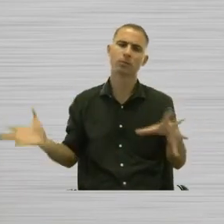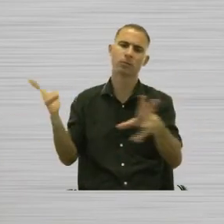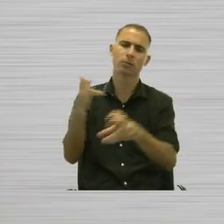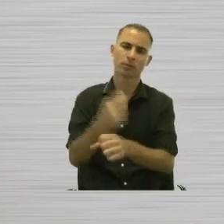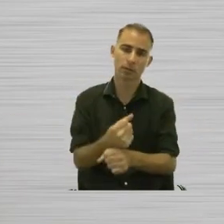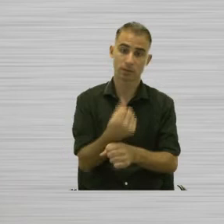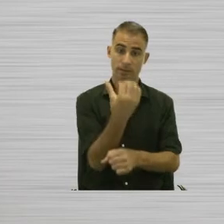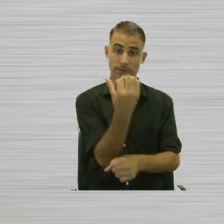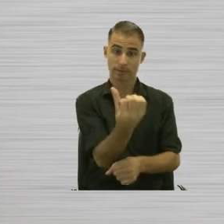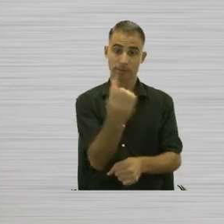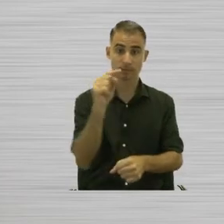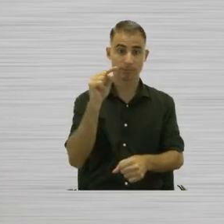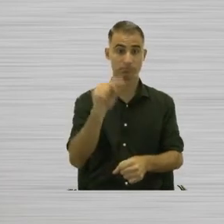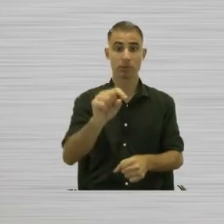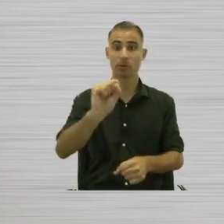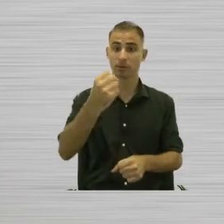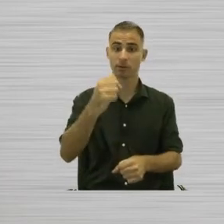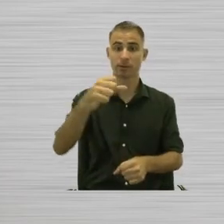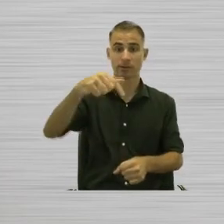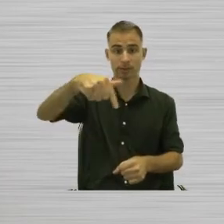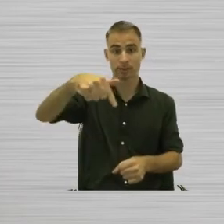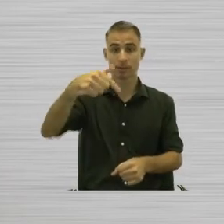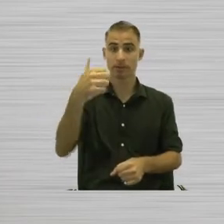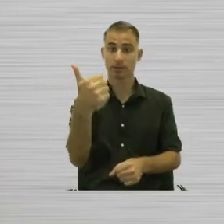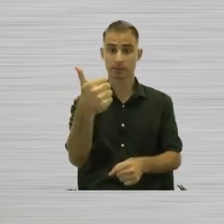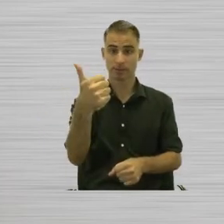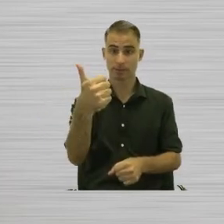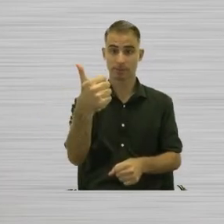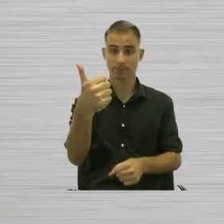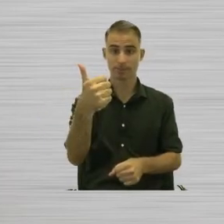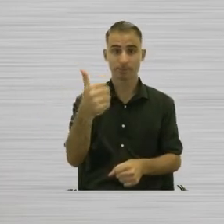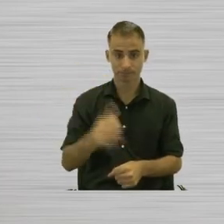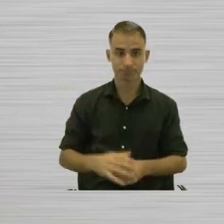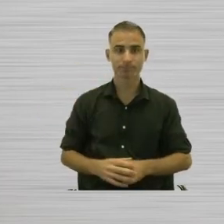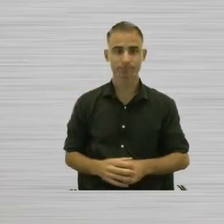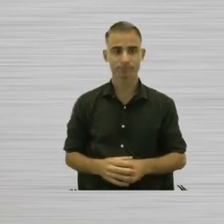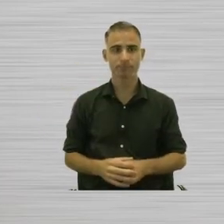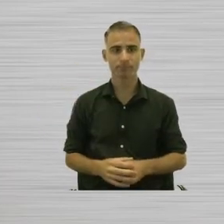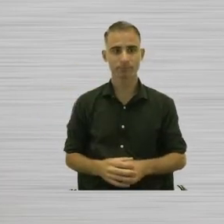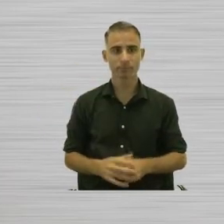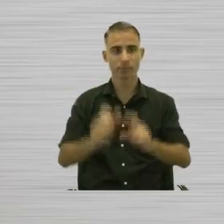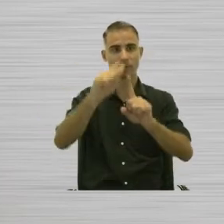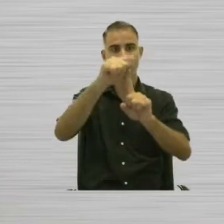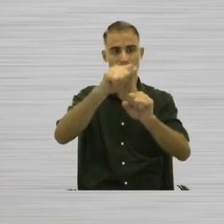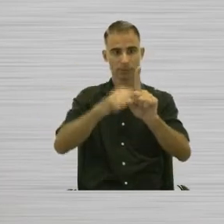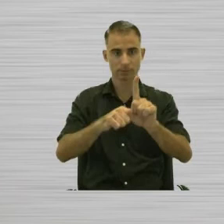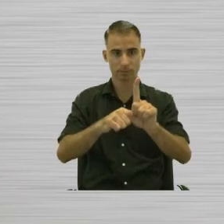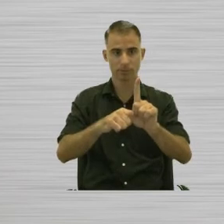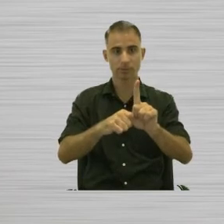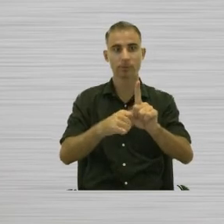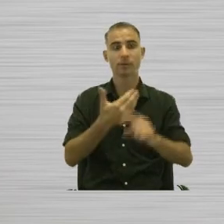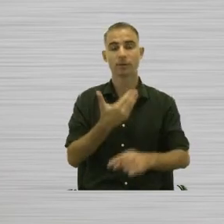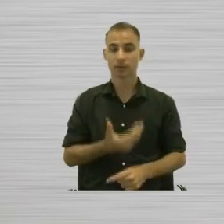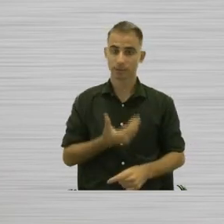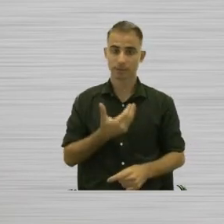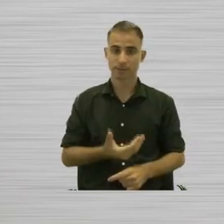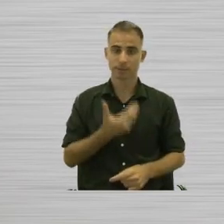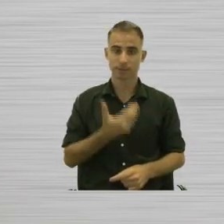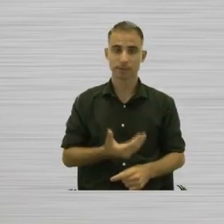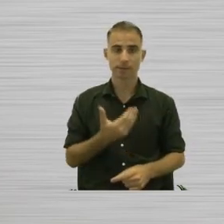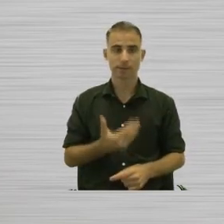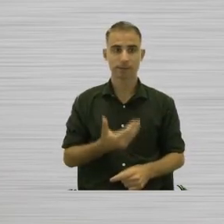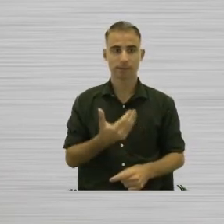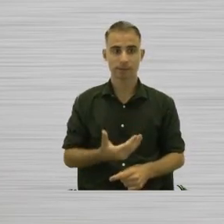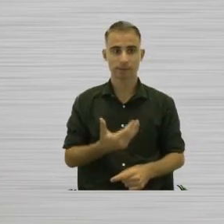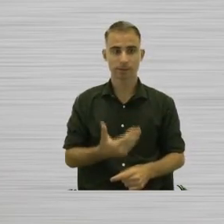de Especialidades. Considerando que dezembro, isso é um apontamento para todas as equipes, é o mês que